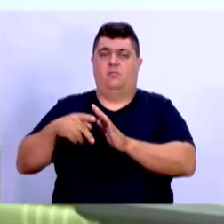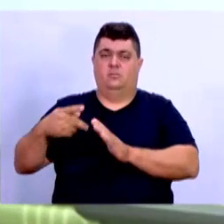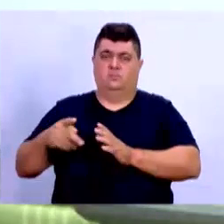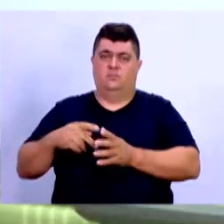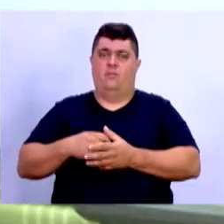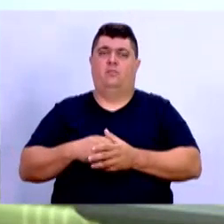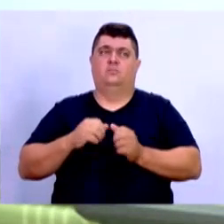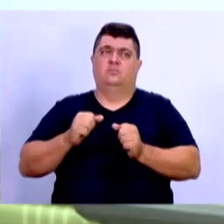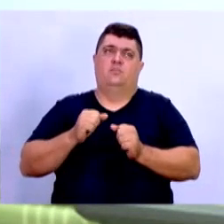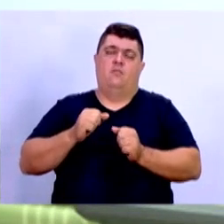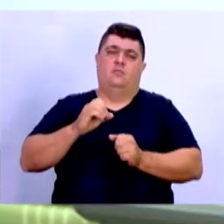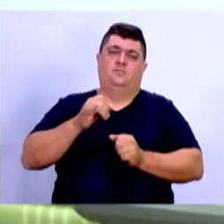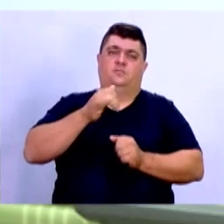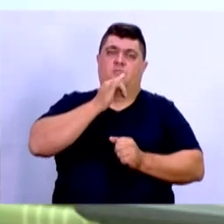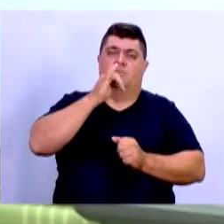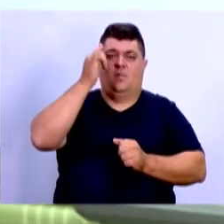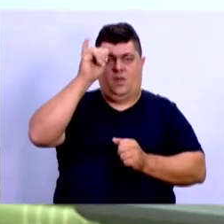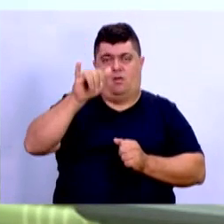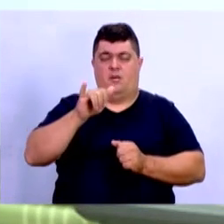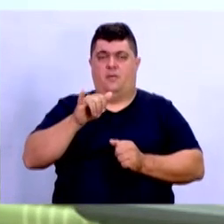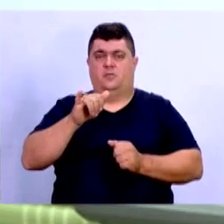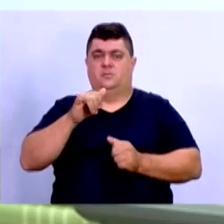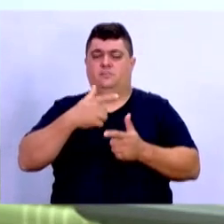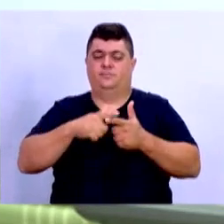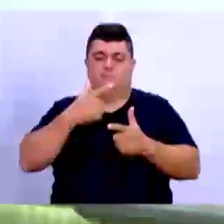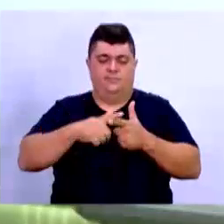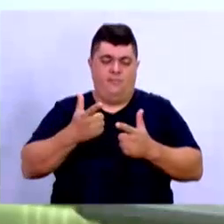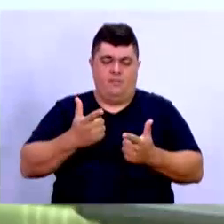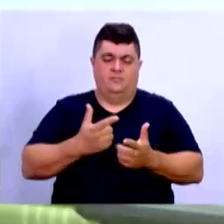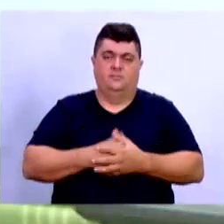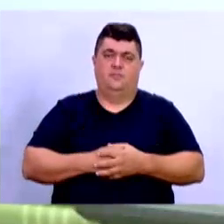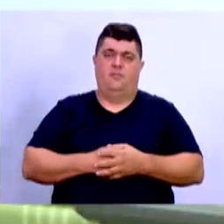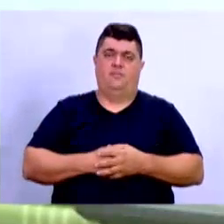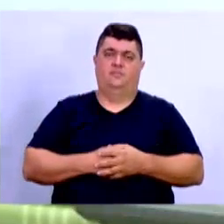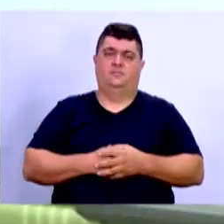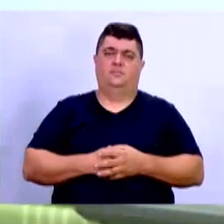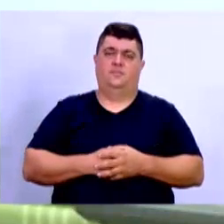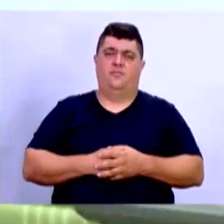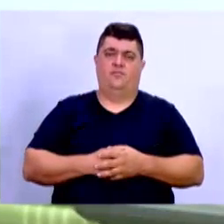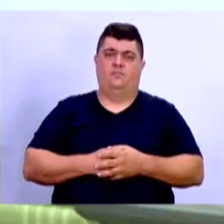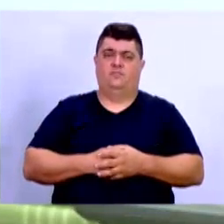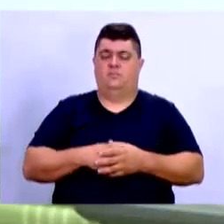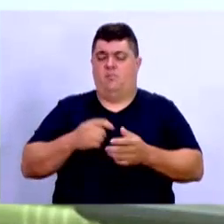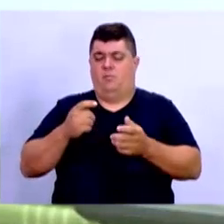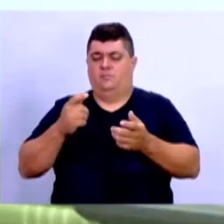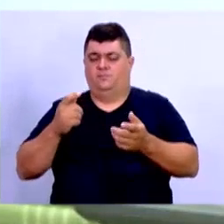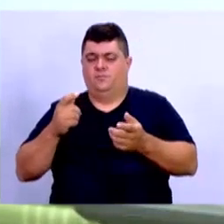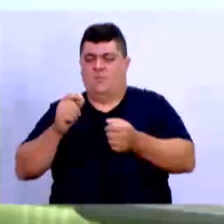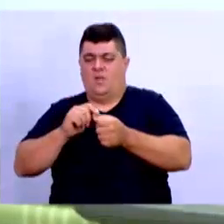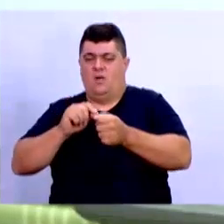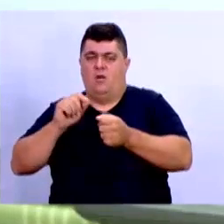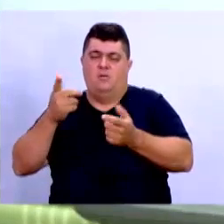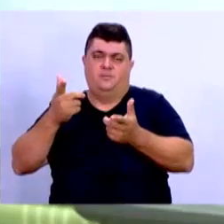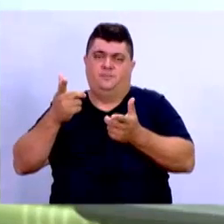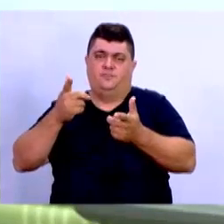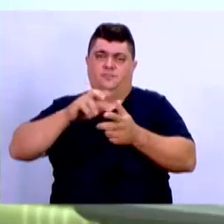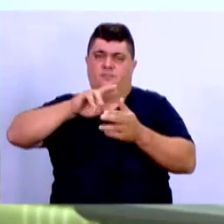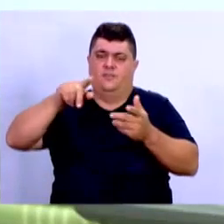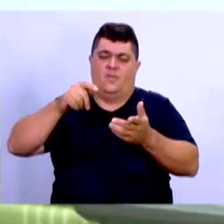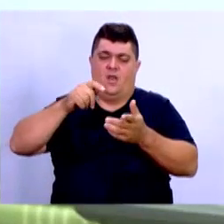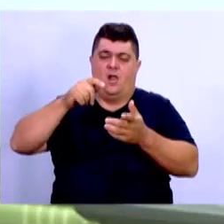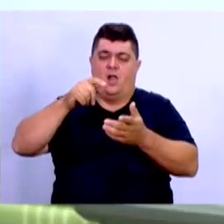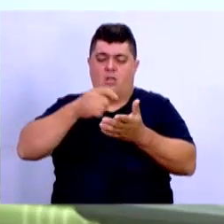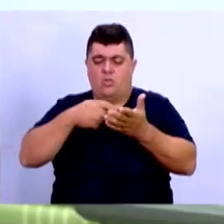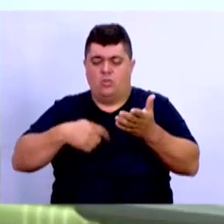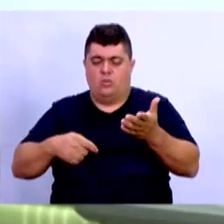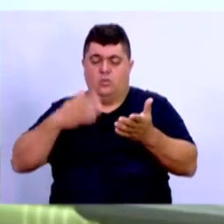no caixa, um problema na hora de fazer qualquer registro, para poder ter em mãos